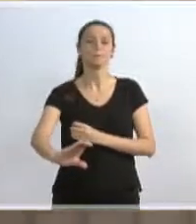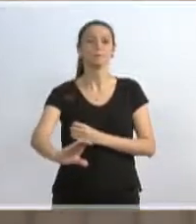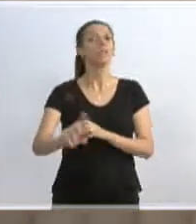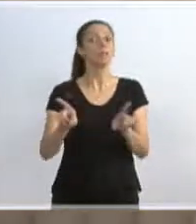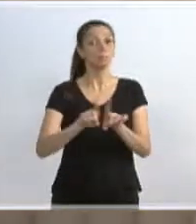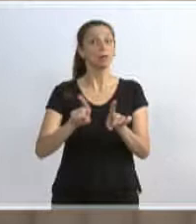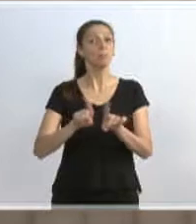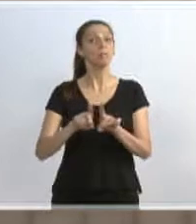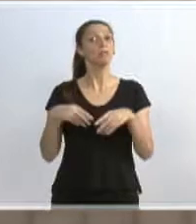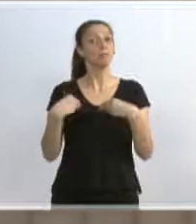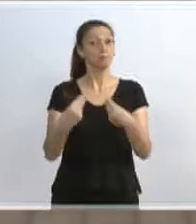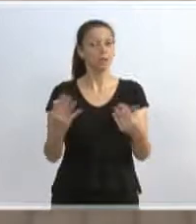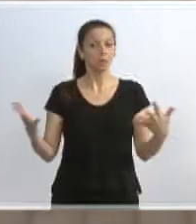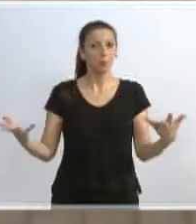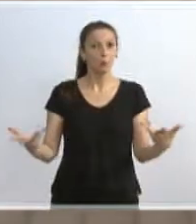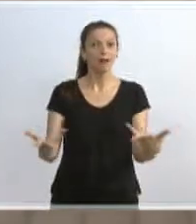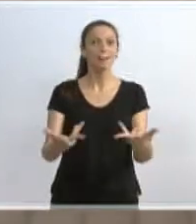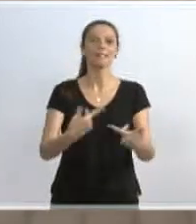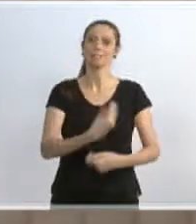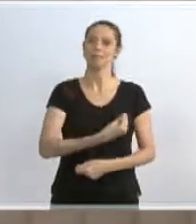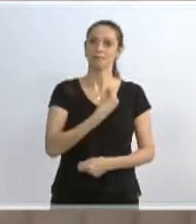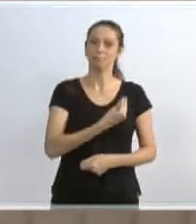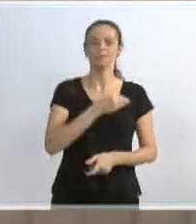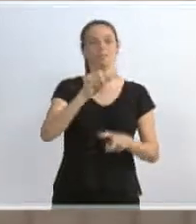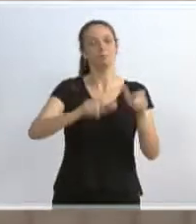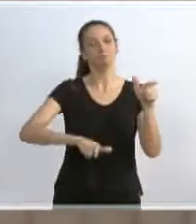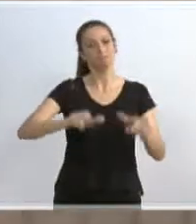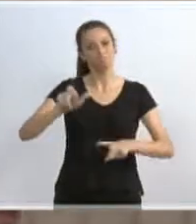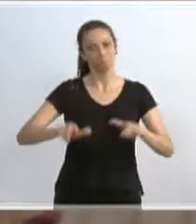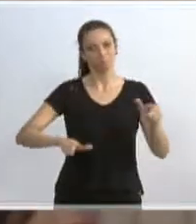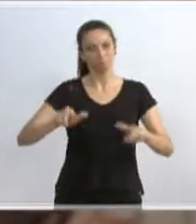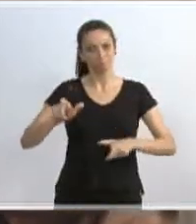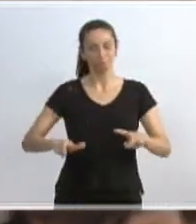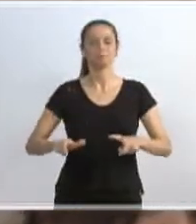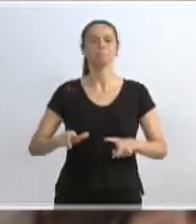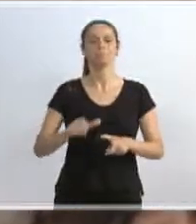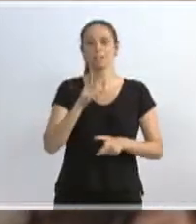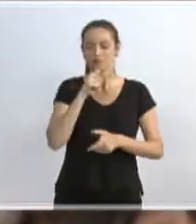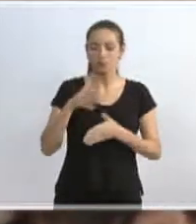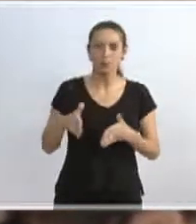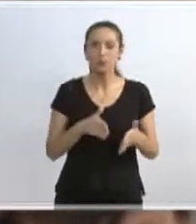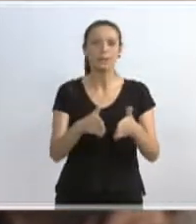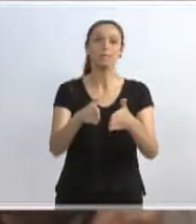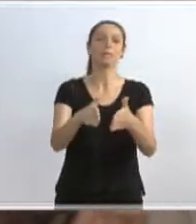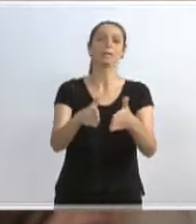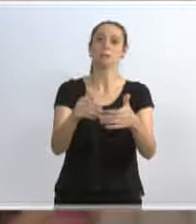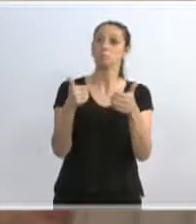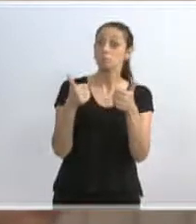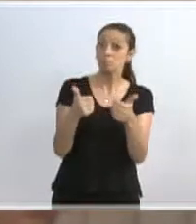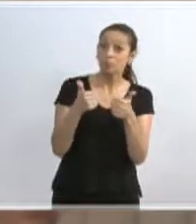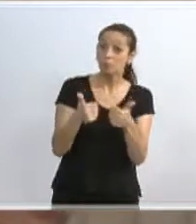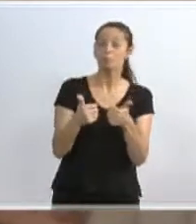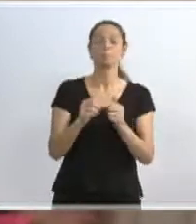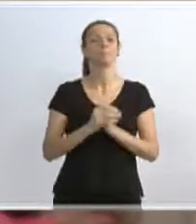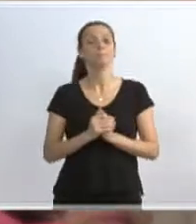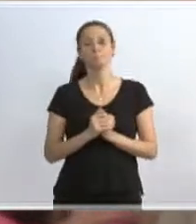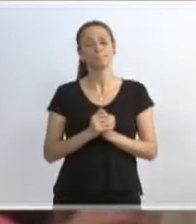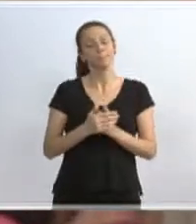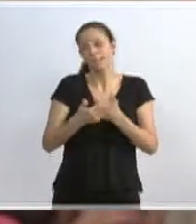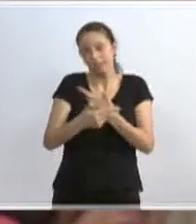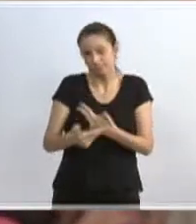dar qualidade de vida às pessoas, ou seja, da vida aos nossos ribeirões, aos nossos rios, e assim por